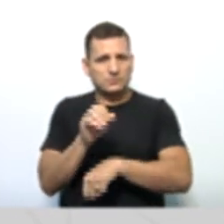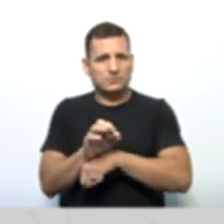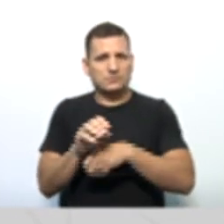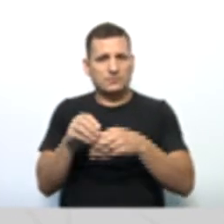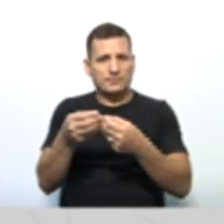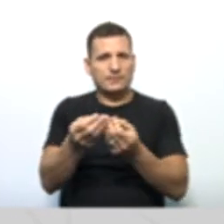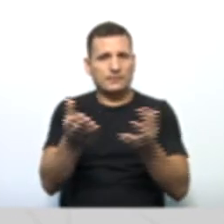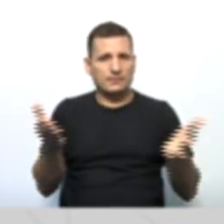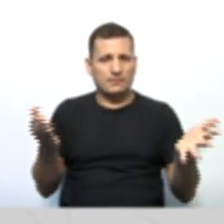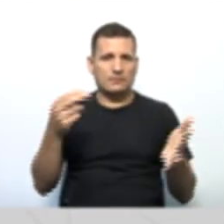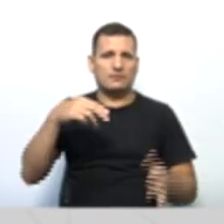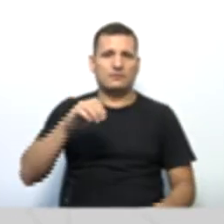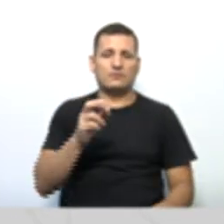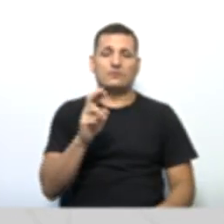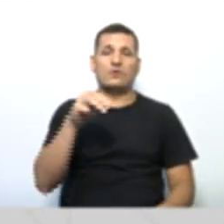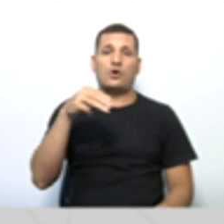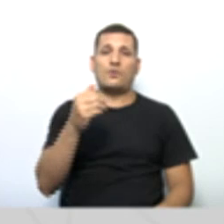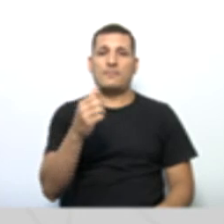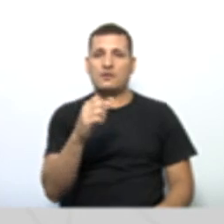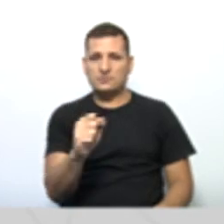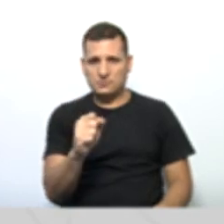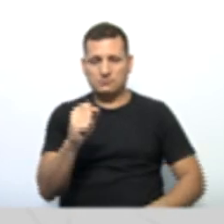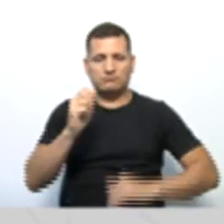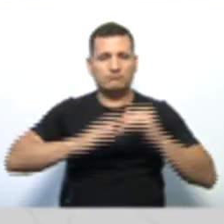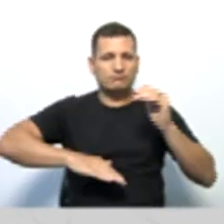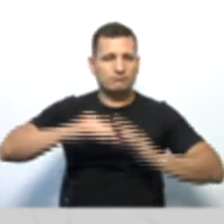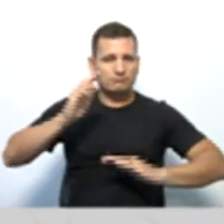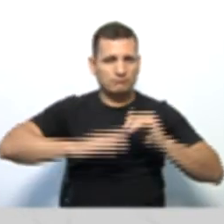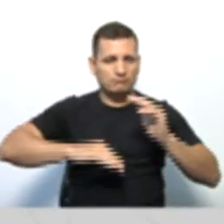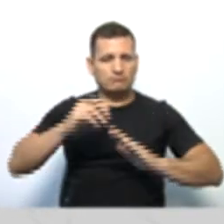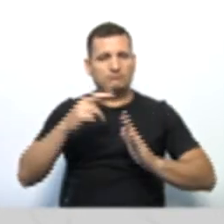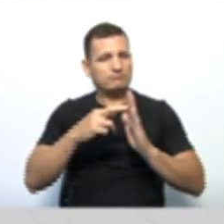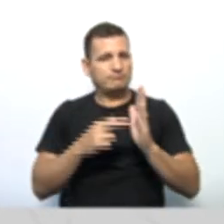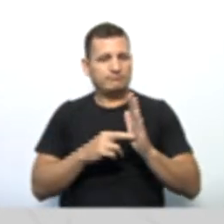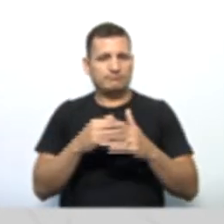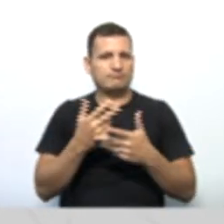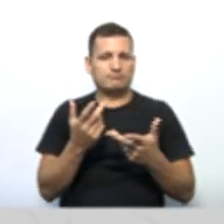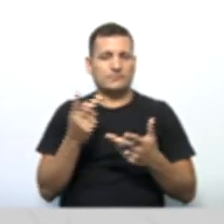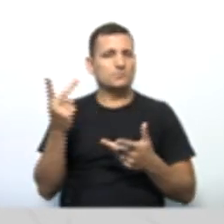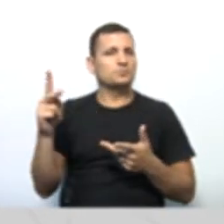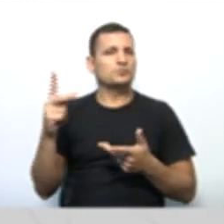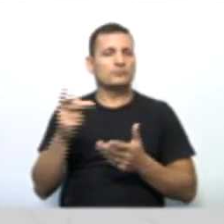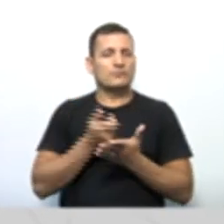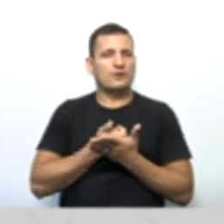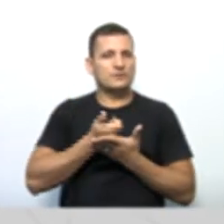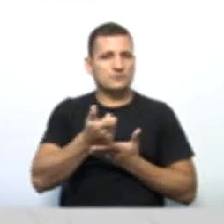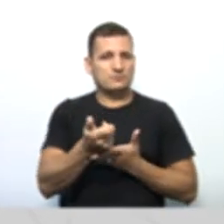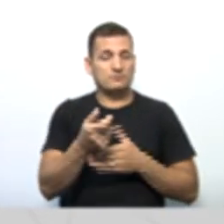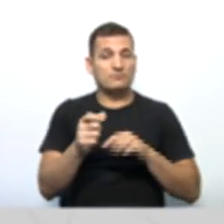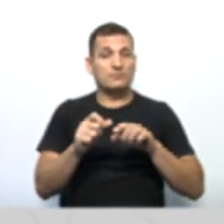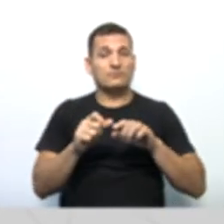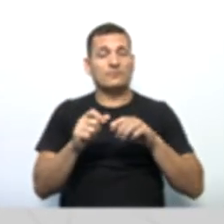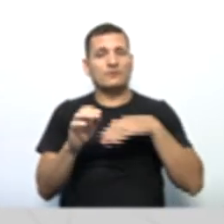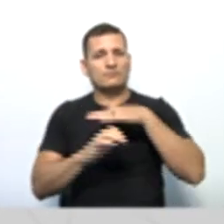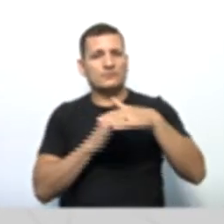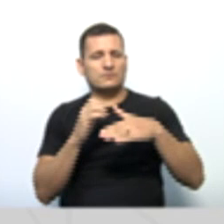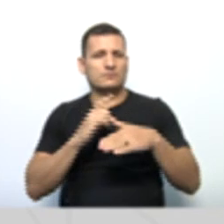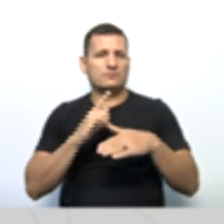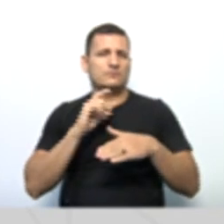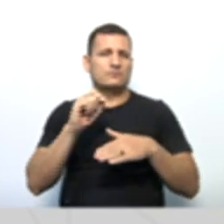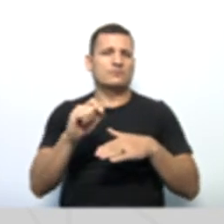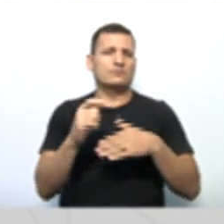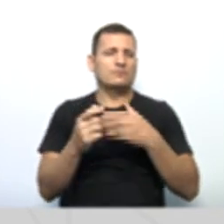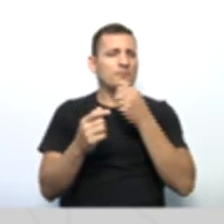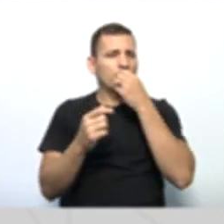os funcionários e para os profissionais conduzirem as suas ações, fazendo com que a empresa tenha reputação boa, que a